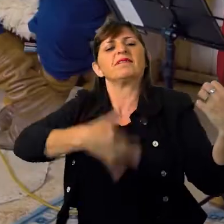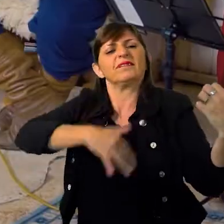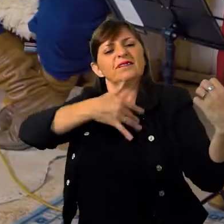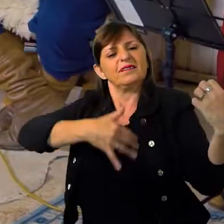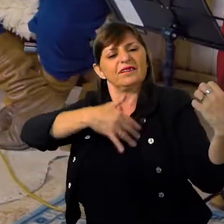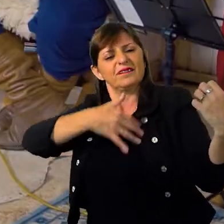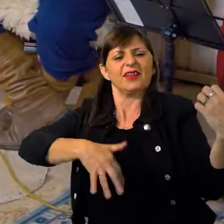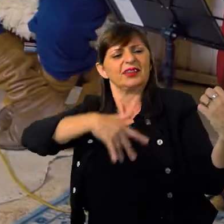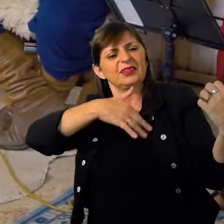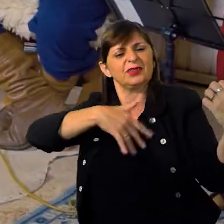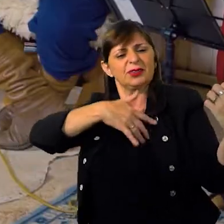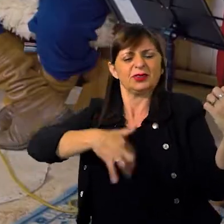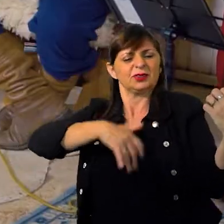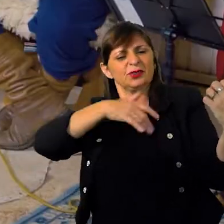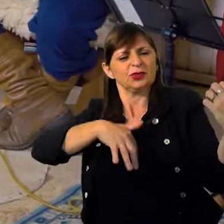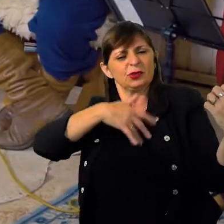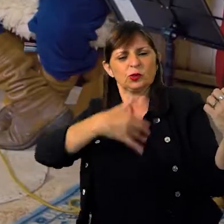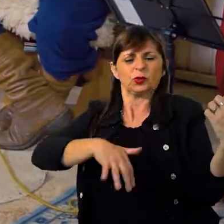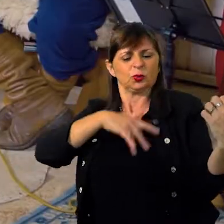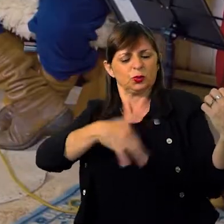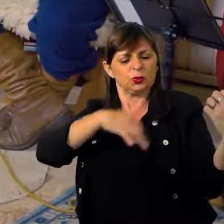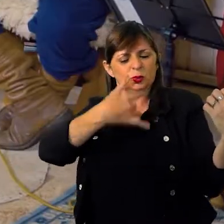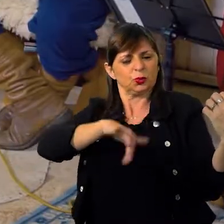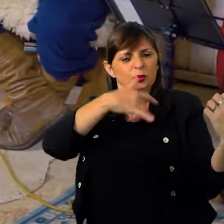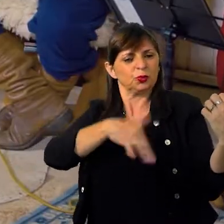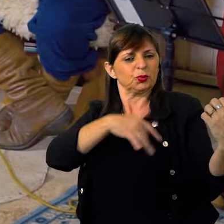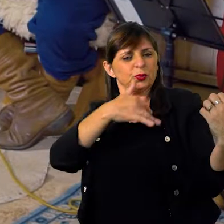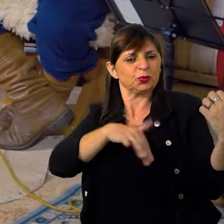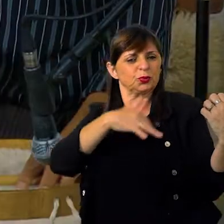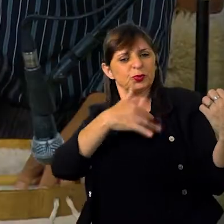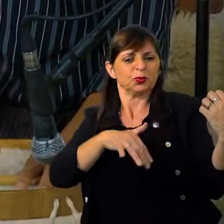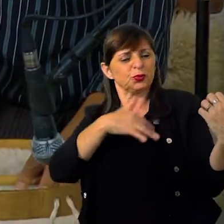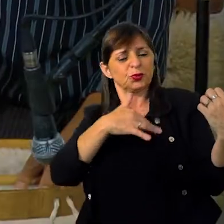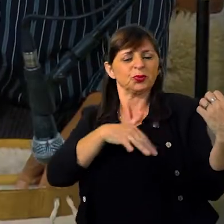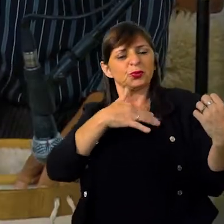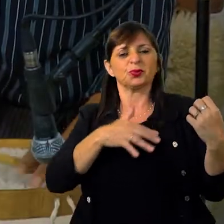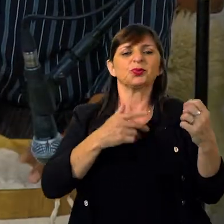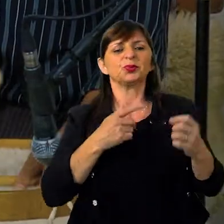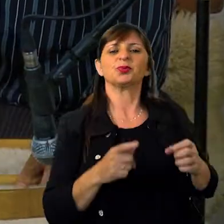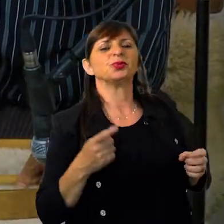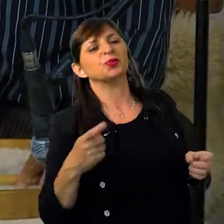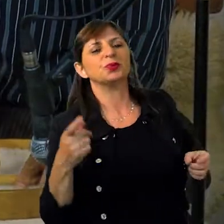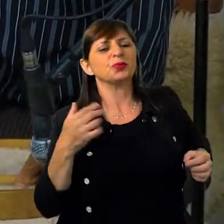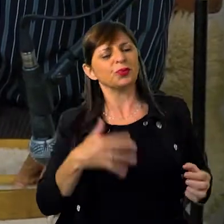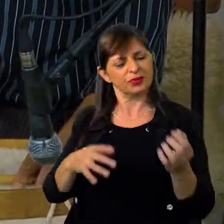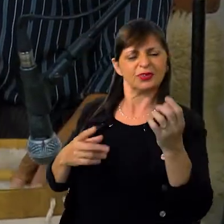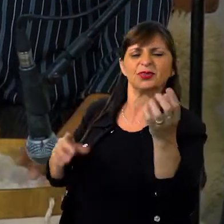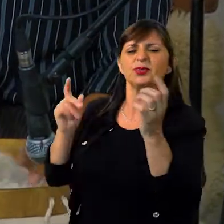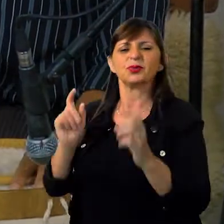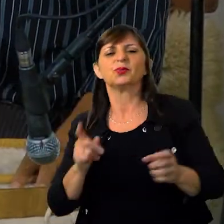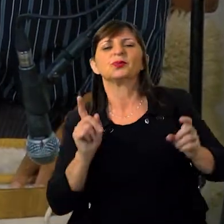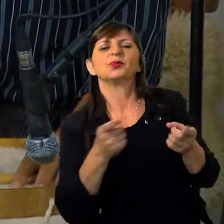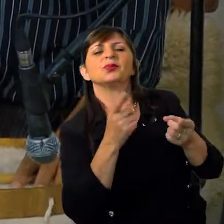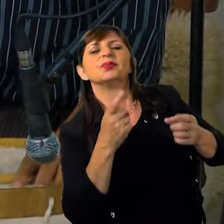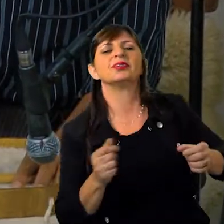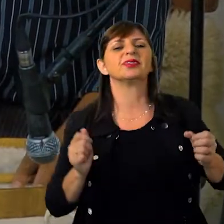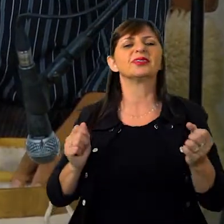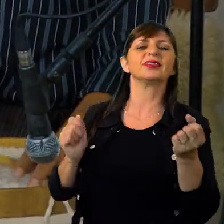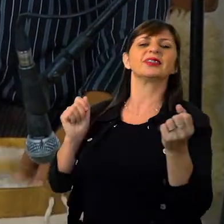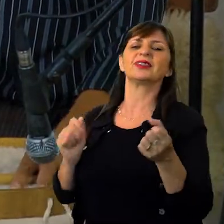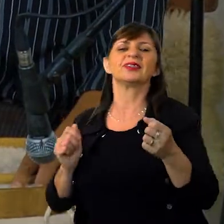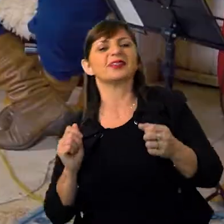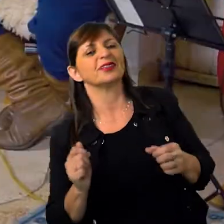do Bom Pastor já mola-mestra pensando ele pode ou da